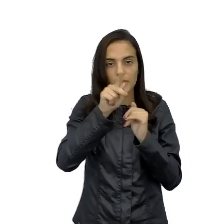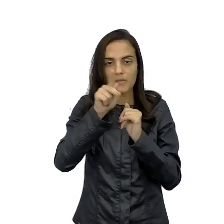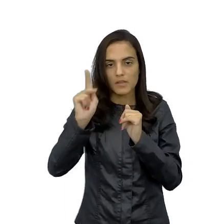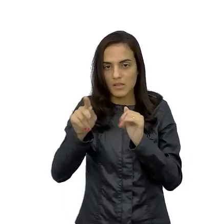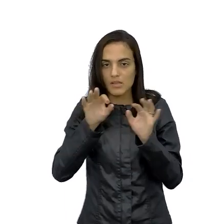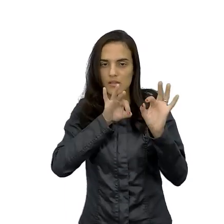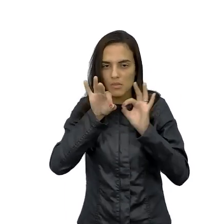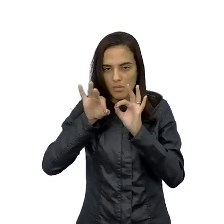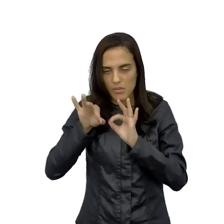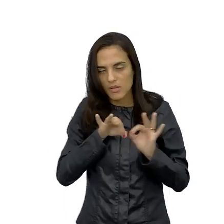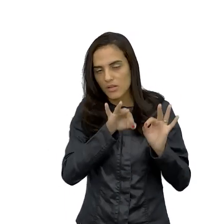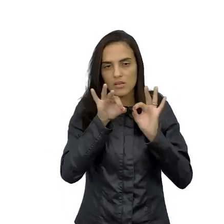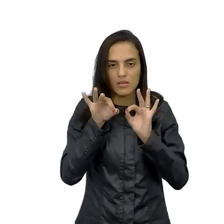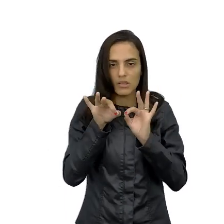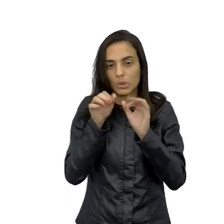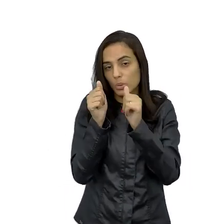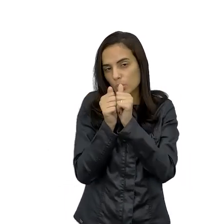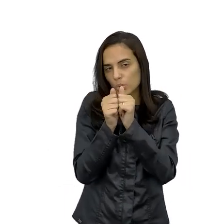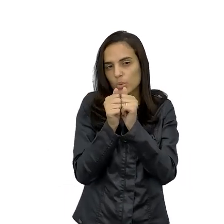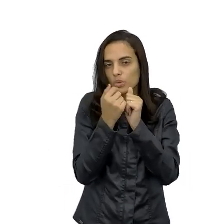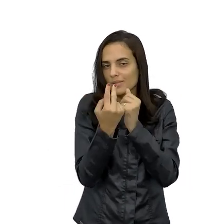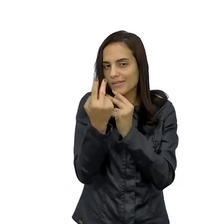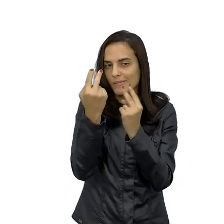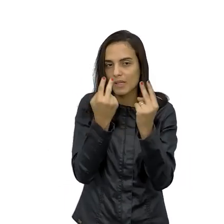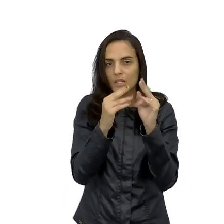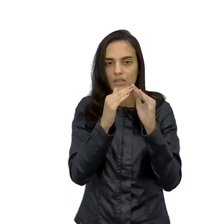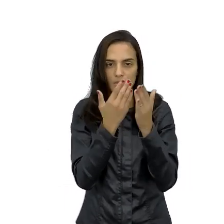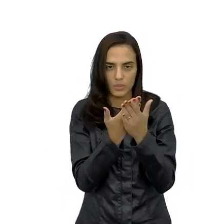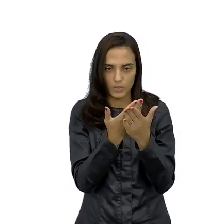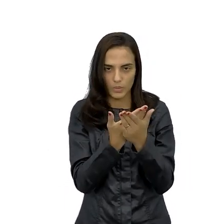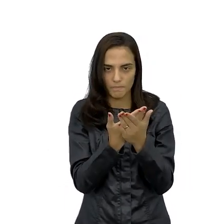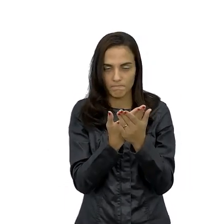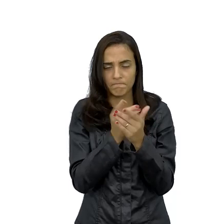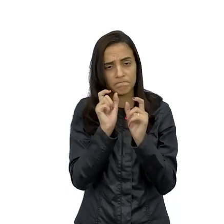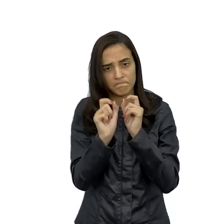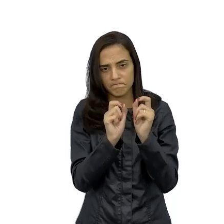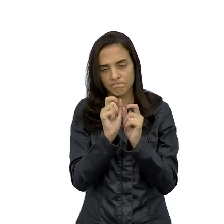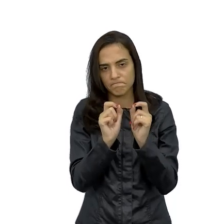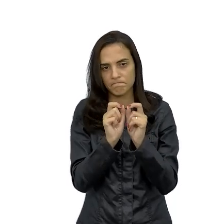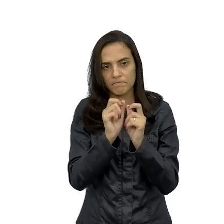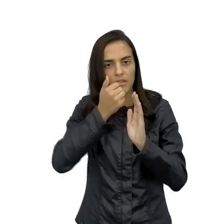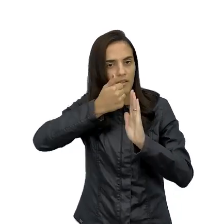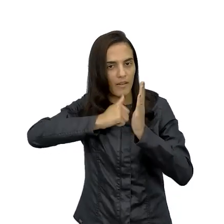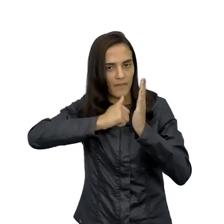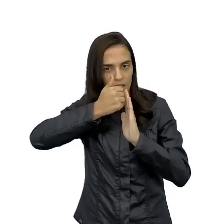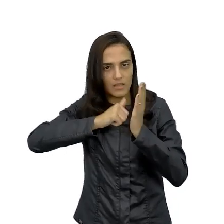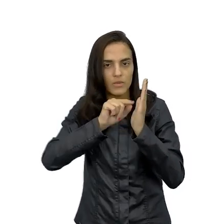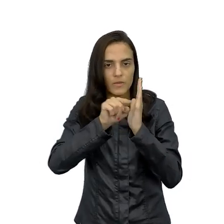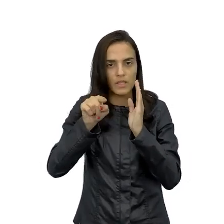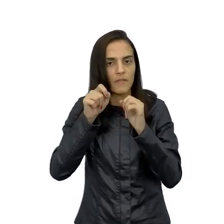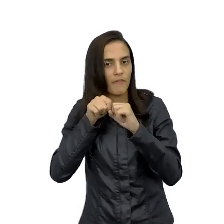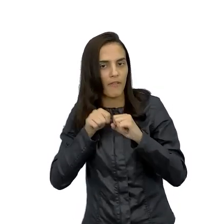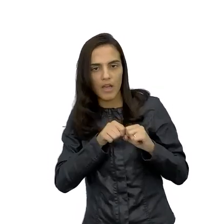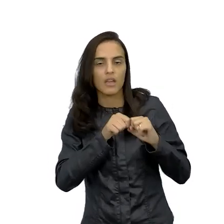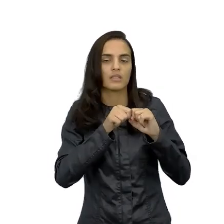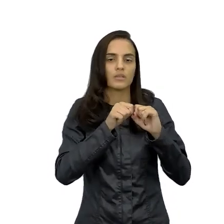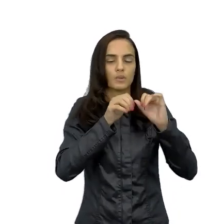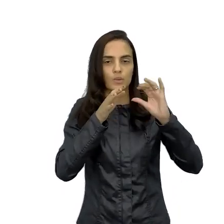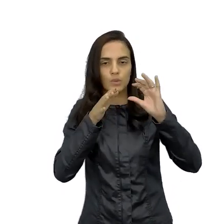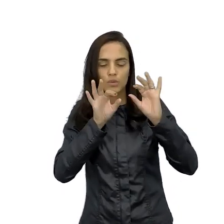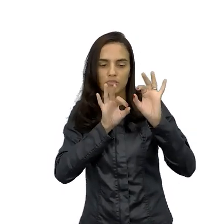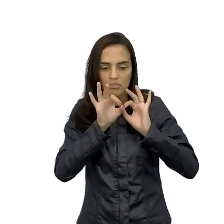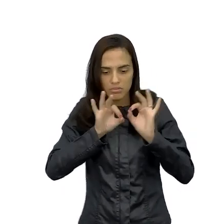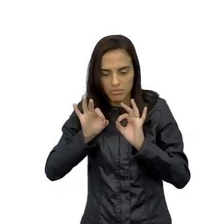professores, organizam com seus pares na escola, né? São as avaliações que vocês fazem, os mapeamentos